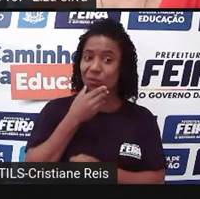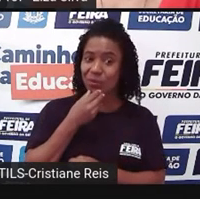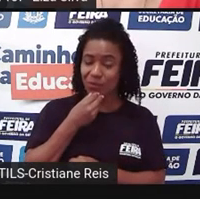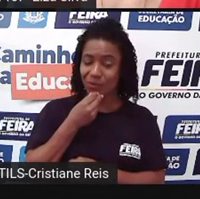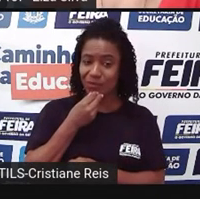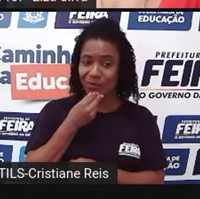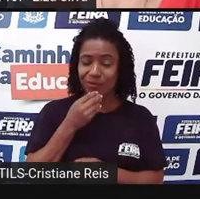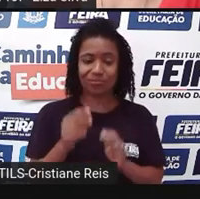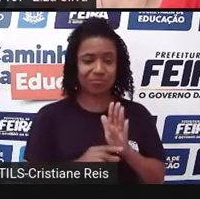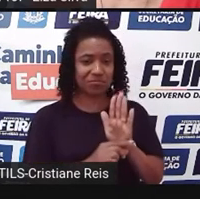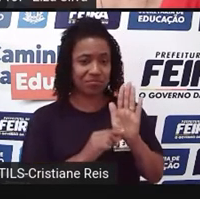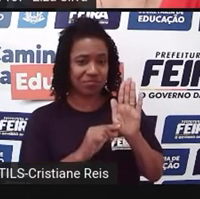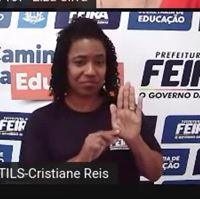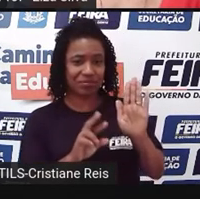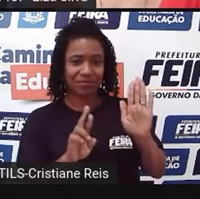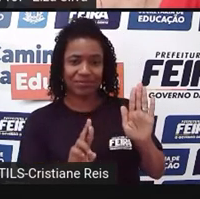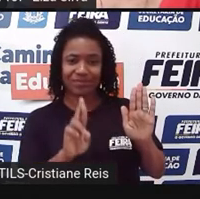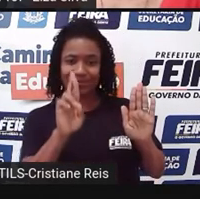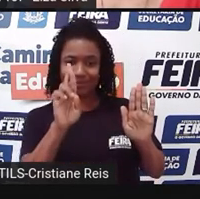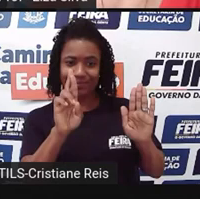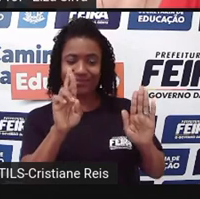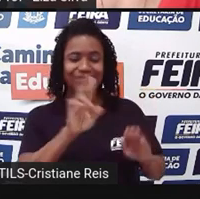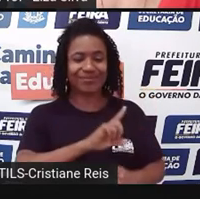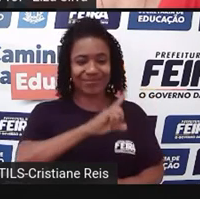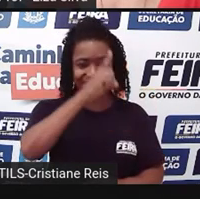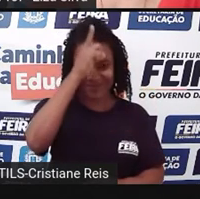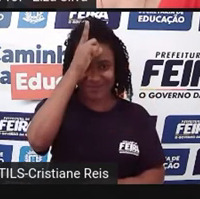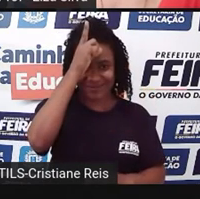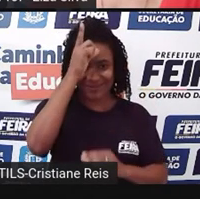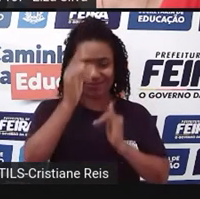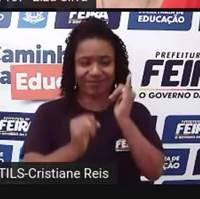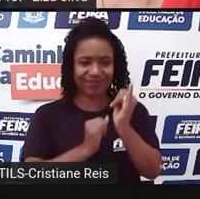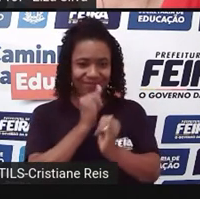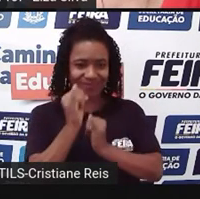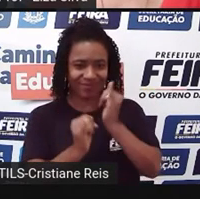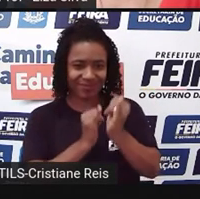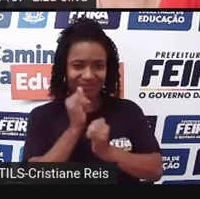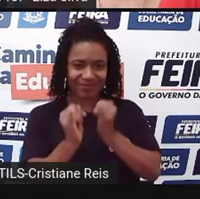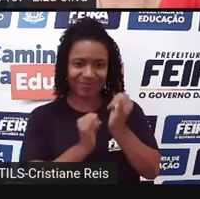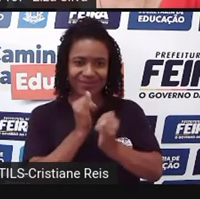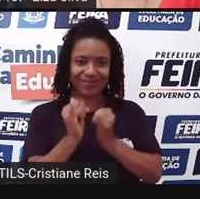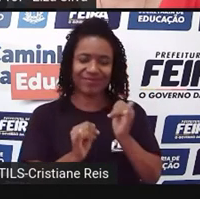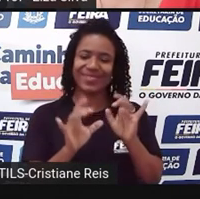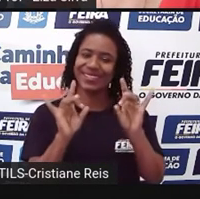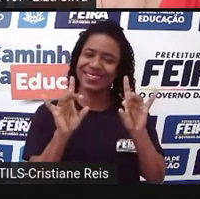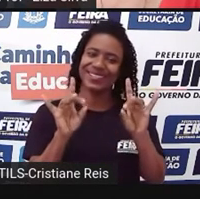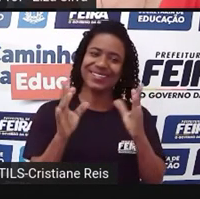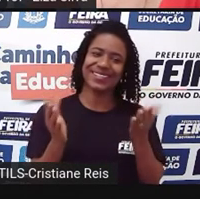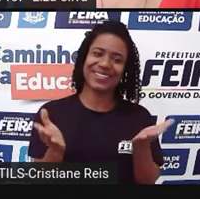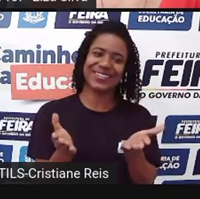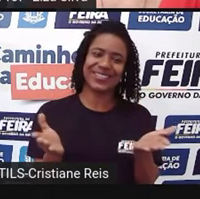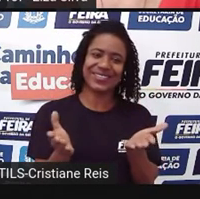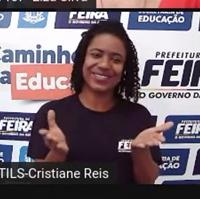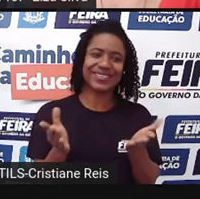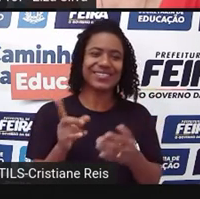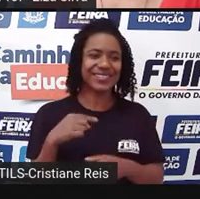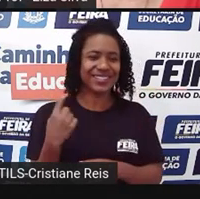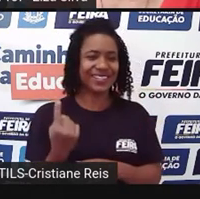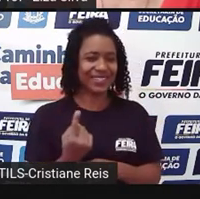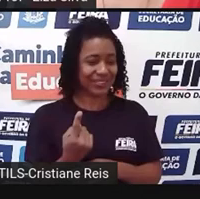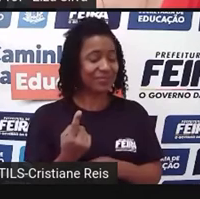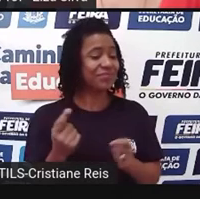foi o inventor não é o criador dessa ferramenta fantástica que inclusive hoje está